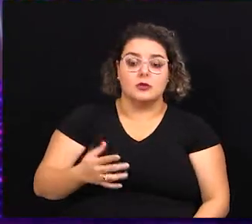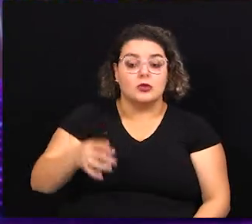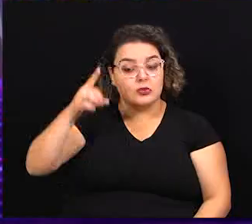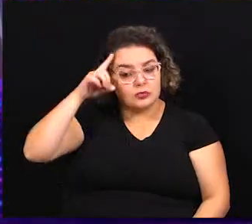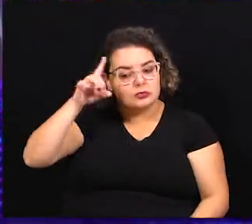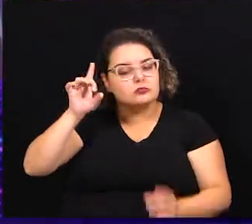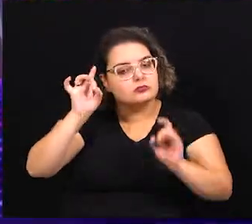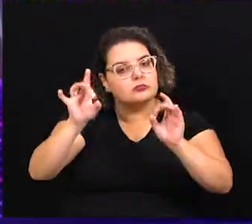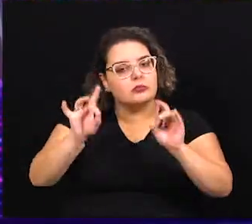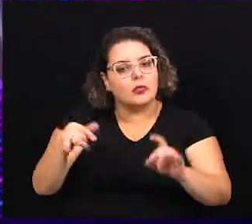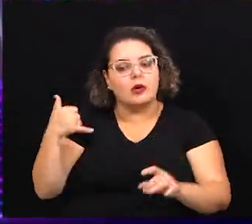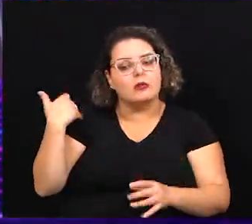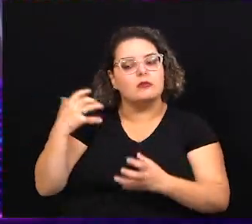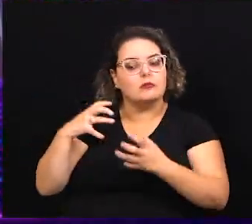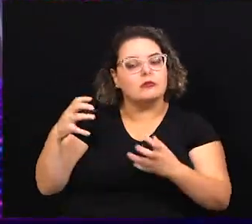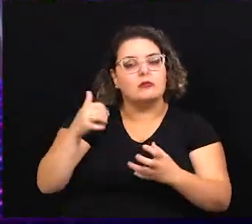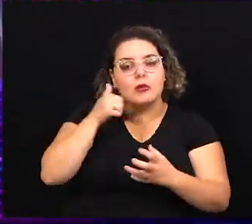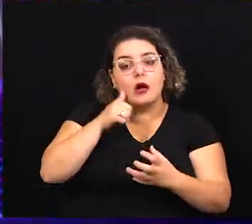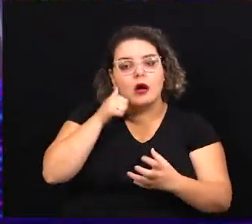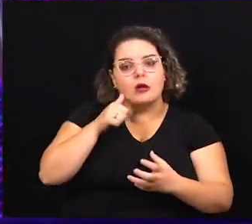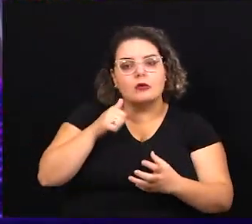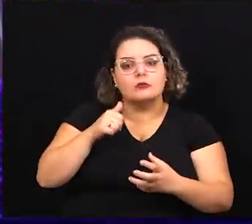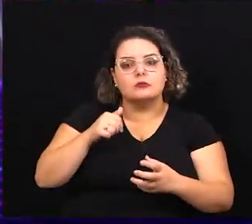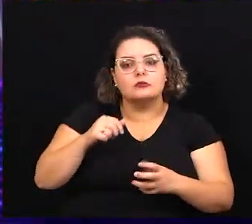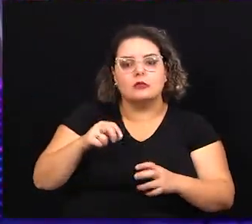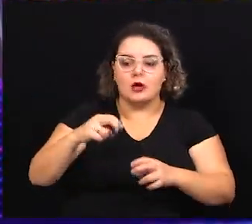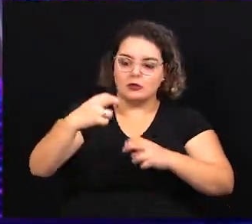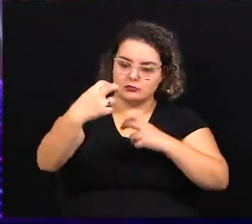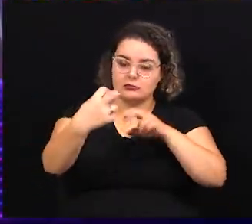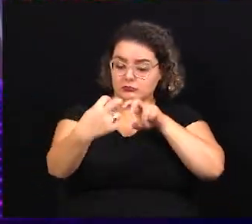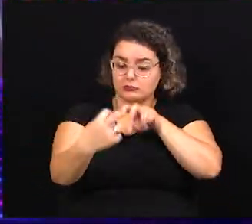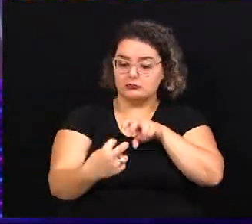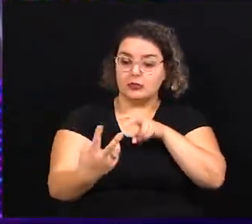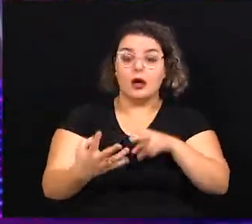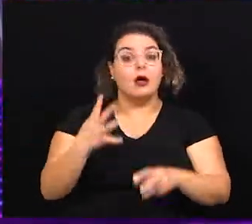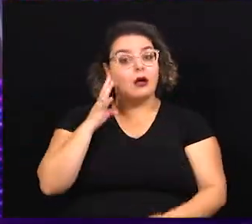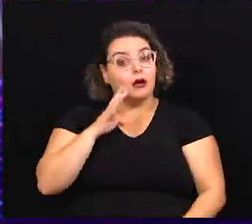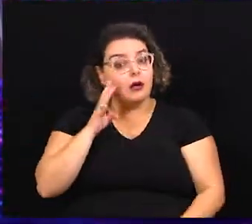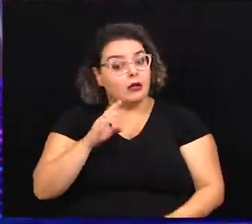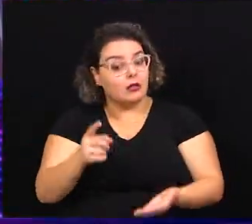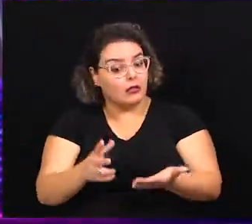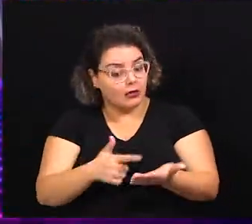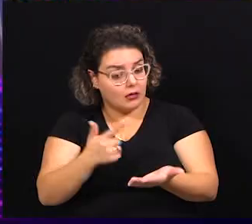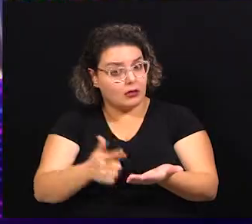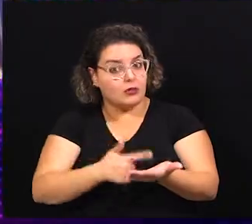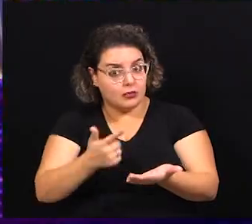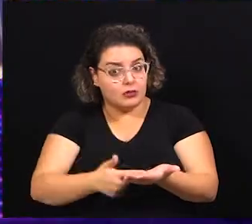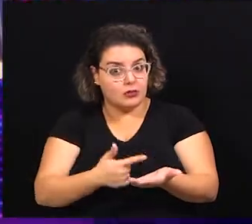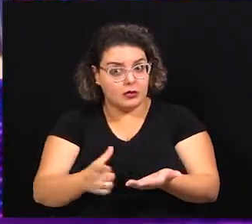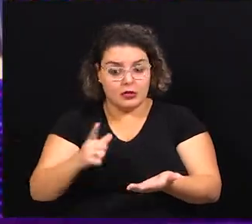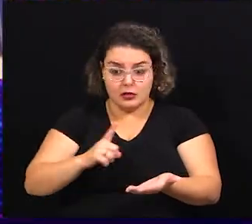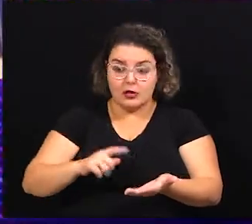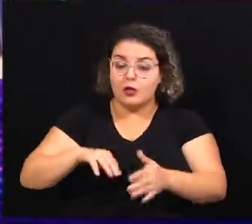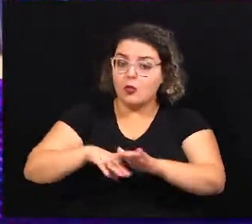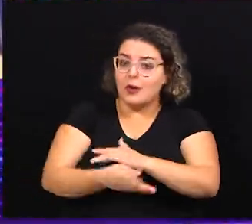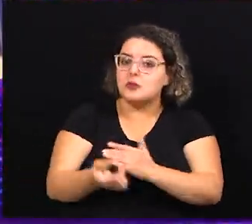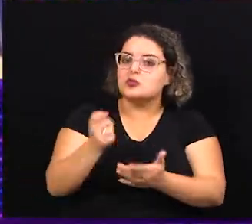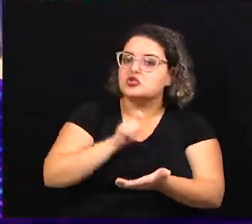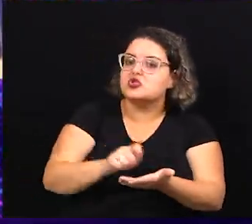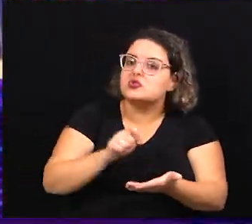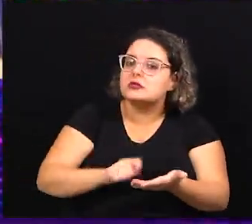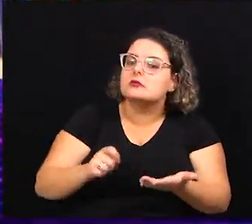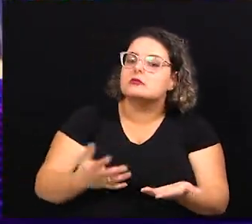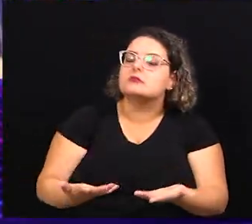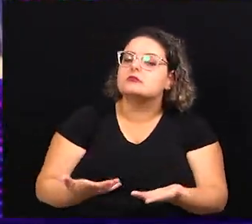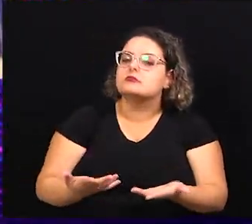etc. Num dos dias específicos, uma senhora pegou, sentou no meu guichê e falou, nossa, que legal esse livro que você está lendo, você tem o hábito